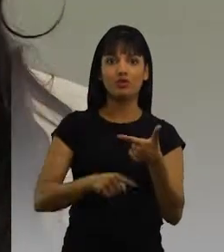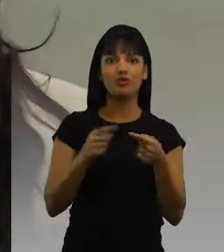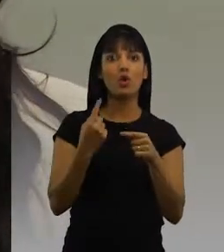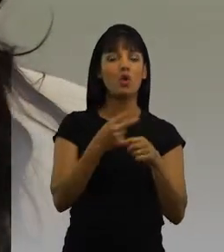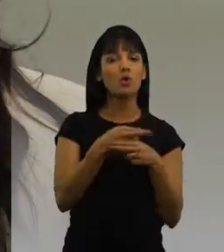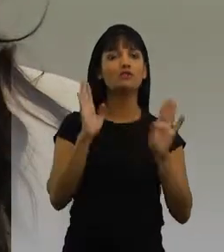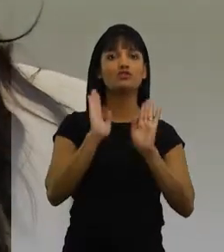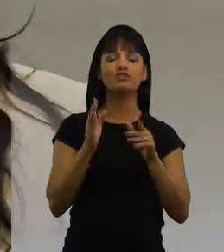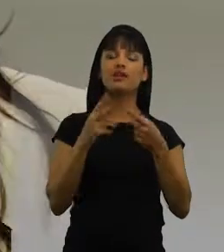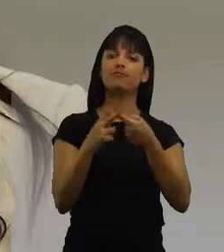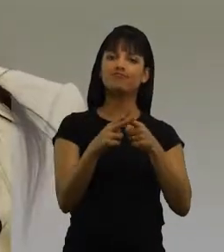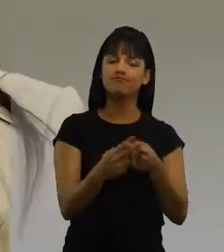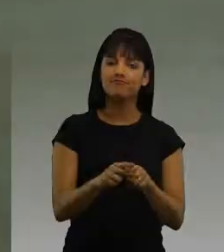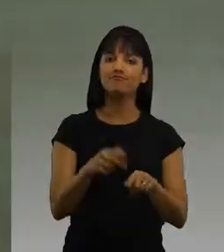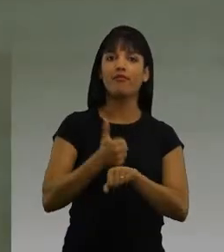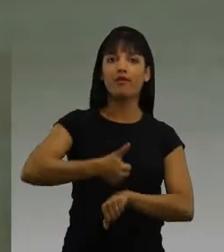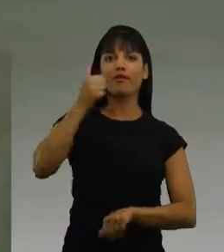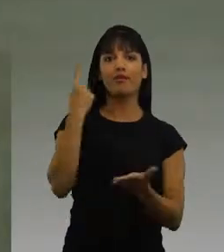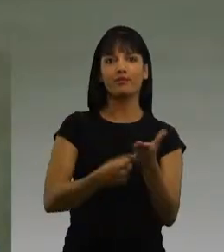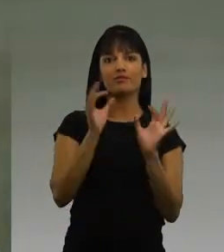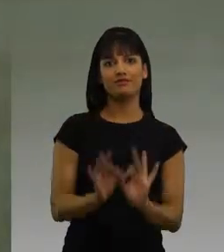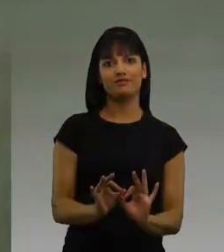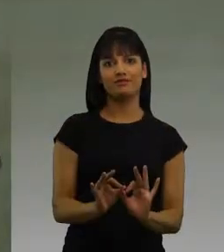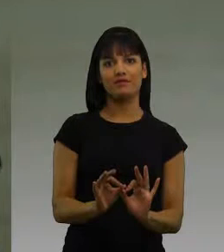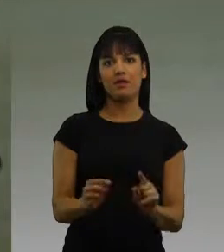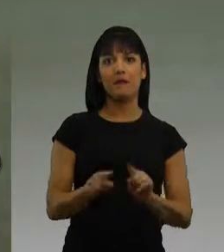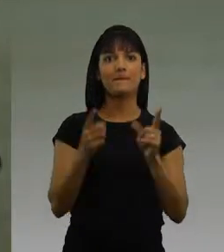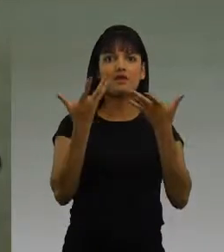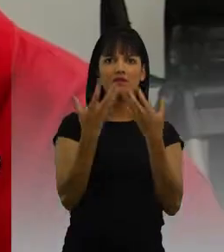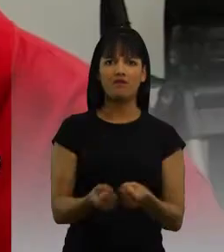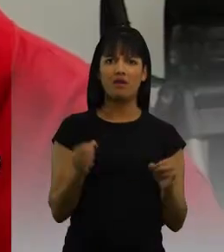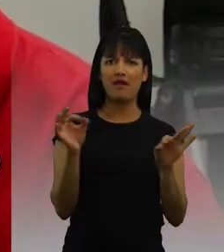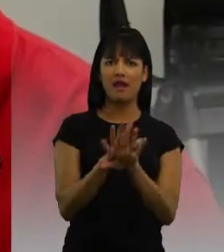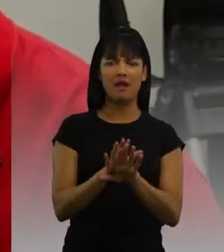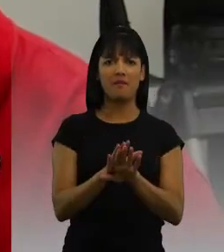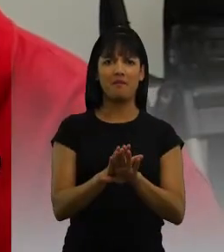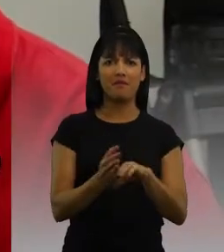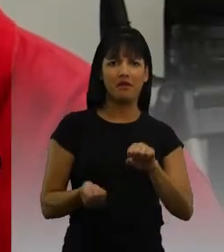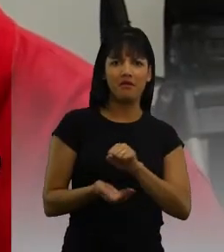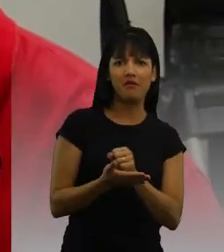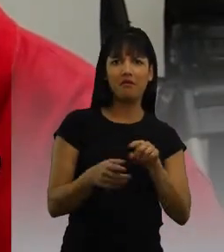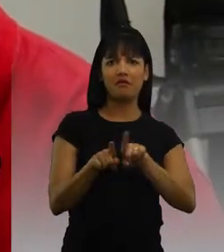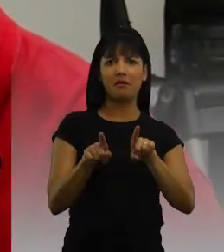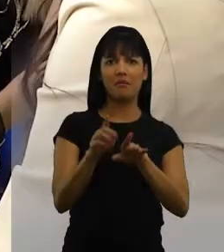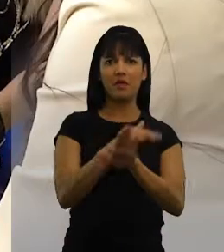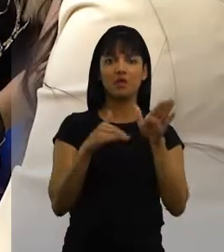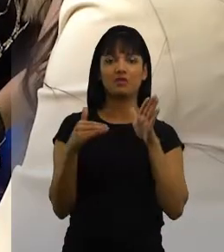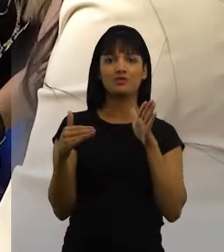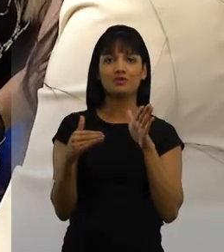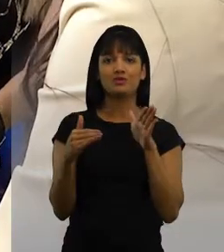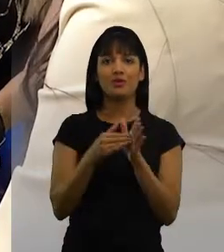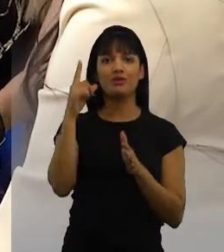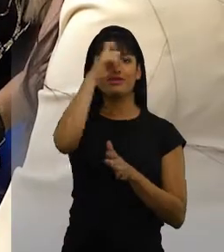a gente já tinha apresentado, já tinha cumprido. Nós vamos fazer guerra à burocracia e à corrupção. Nós estamos convencidos que a